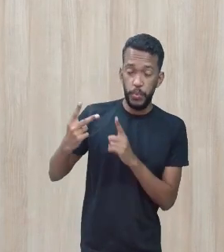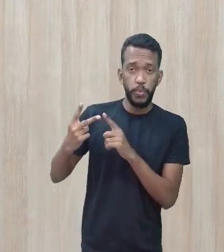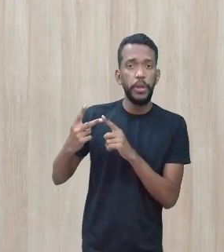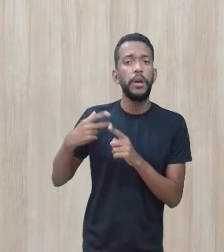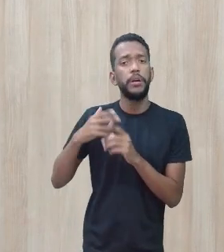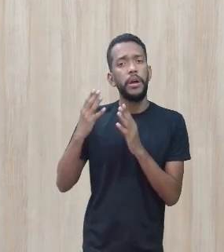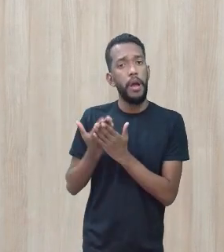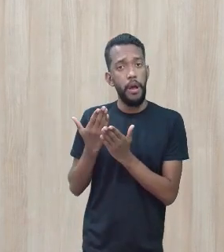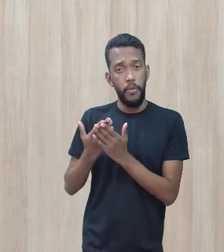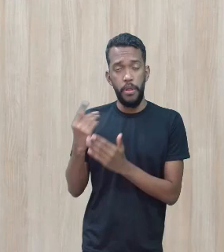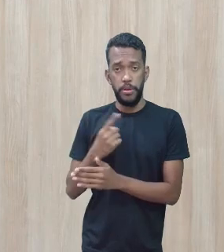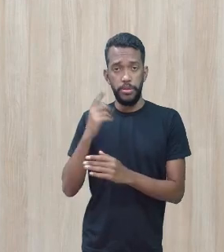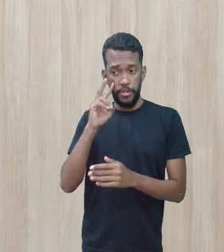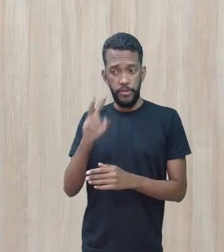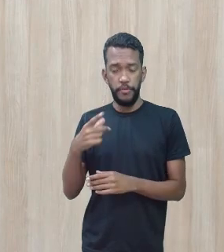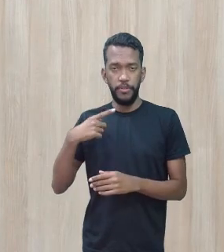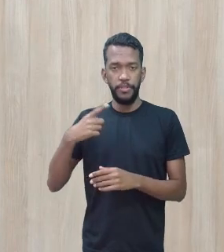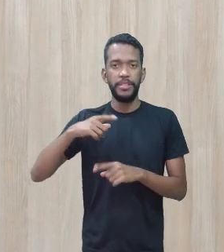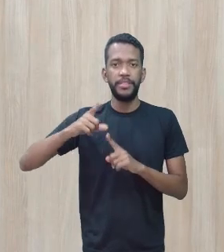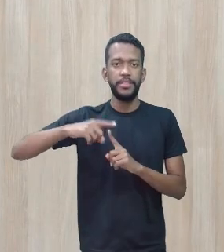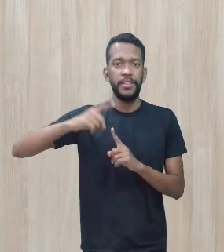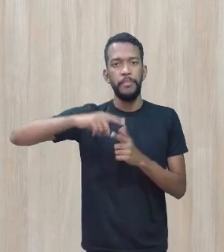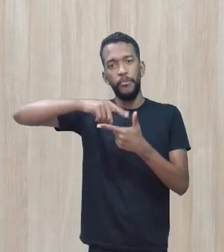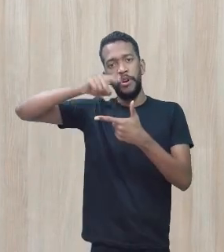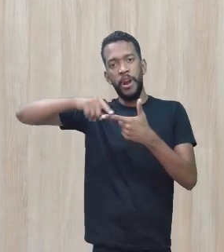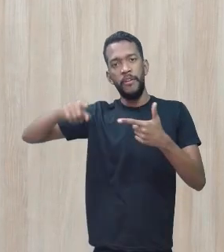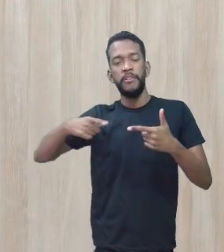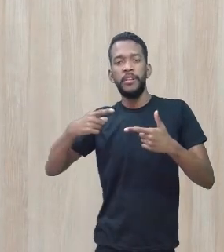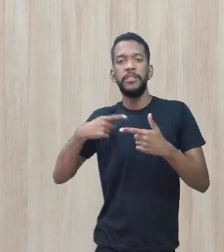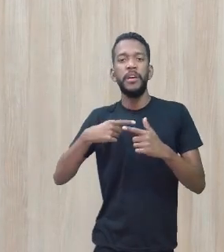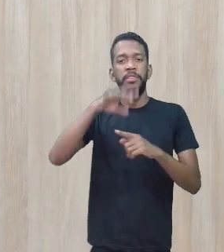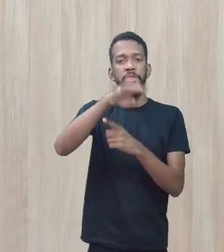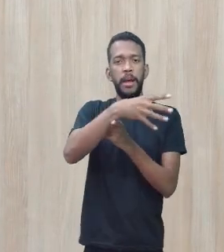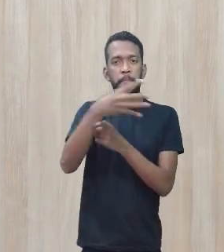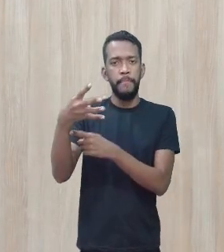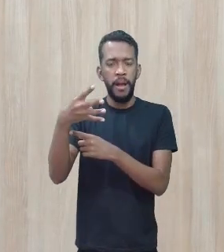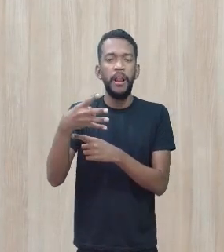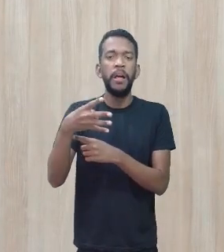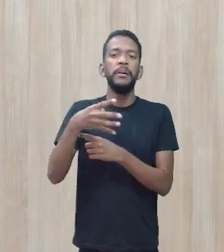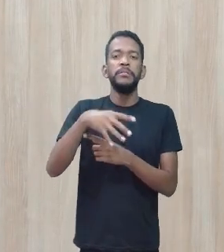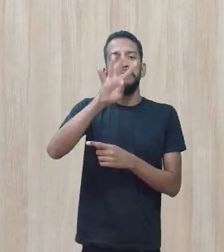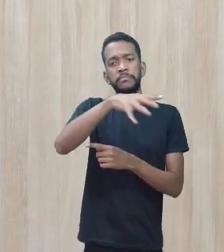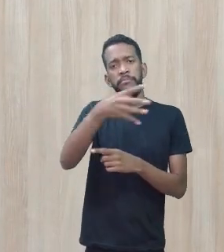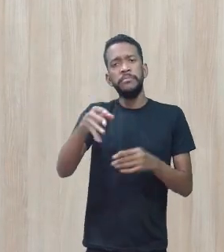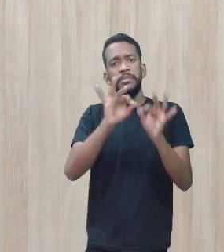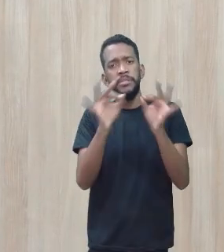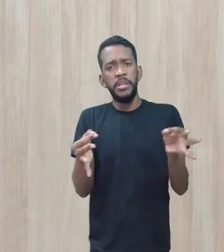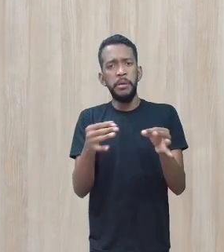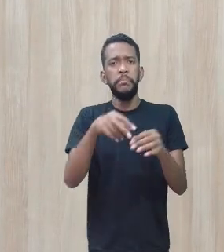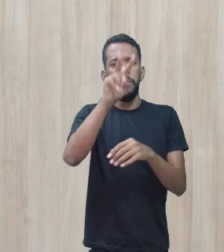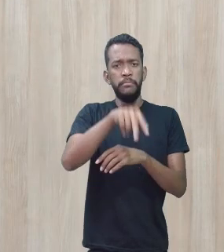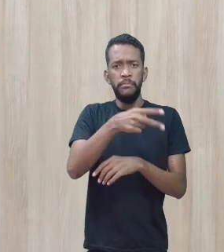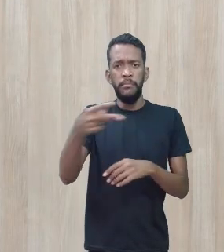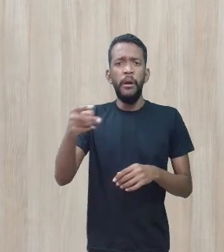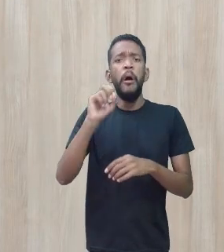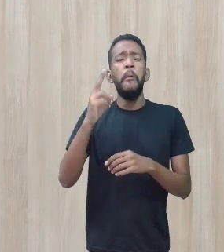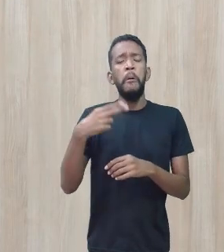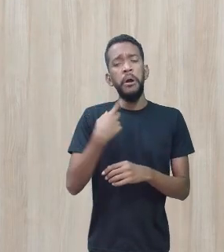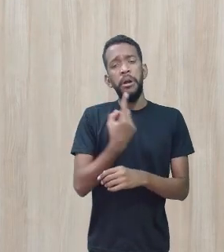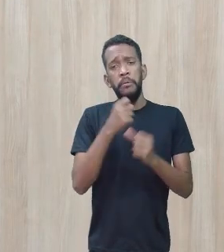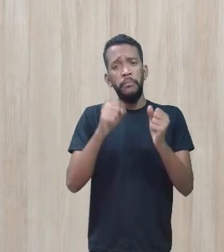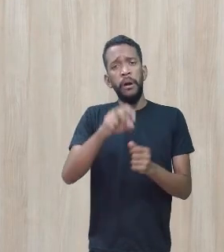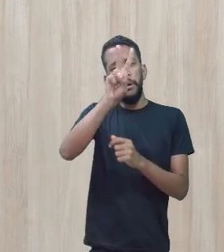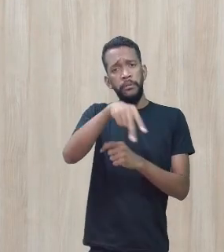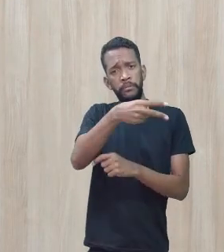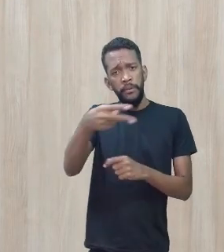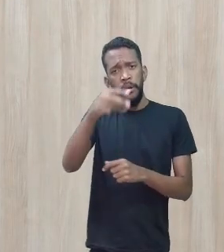né? As tabelas a gente tem 2, de entrada simples e de dupla entrada. Na verdade, a gente pode ampliar essas